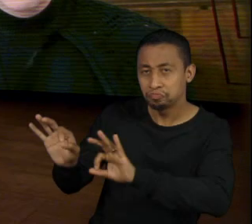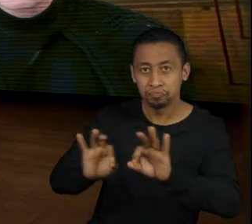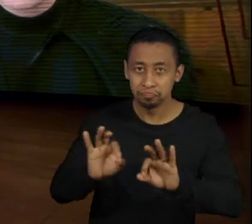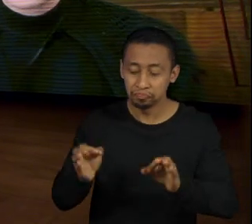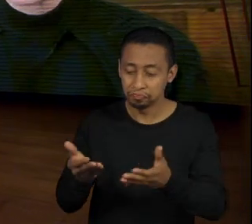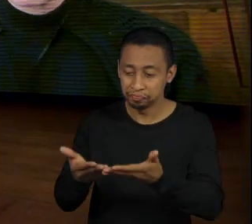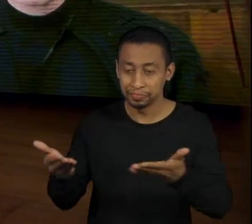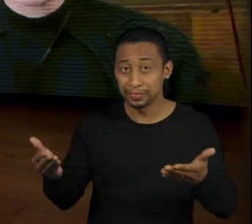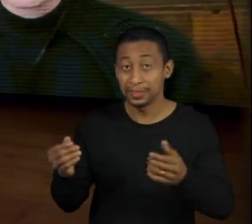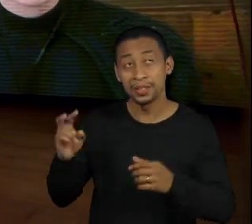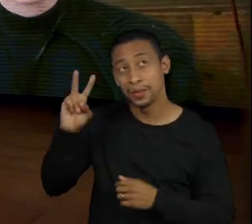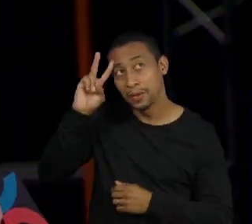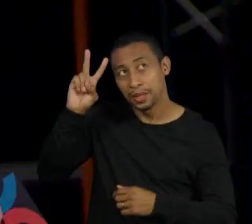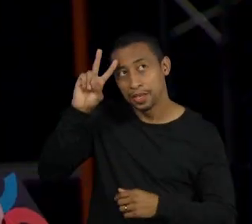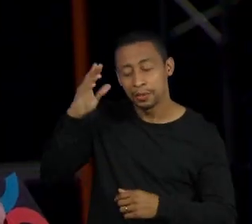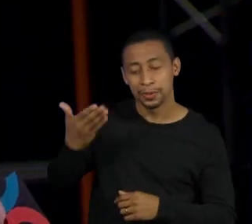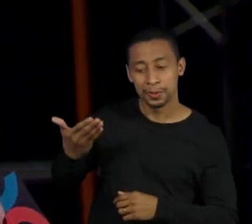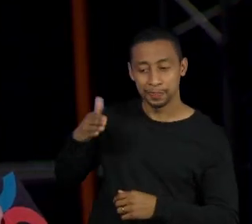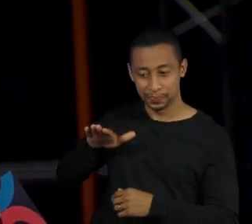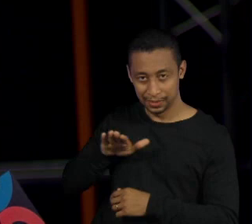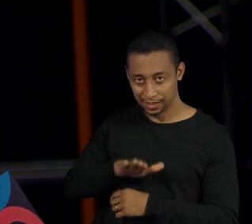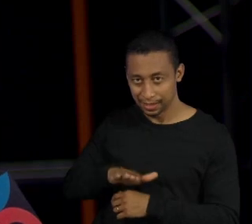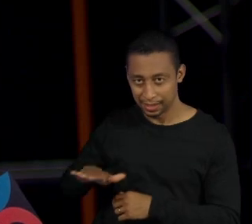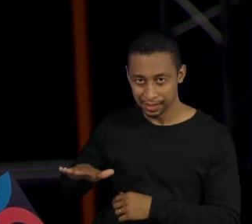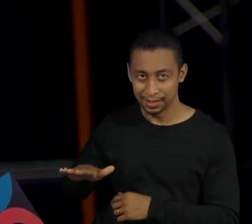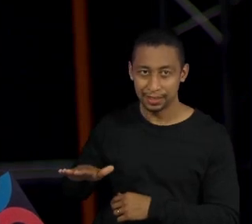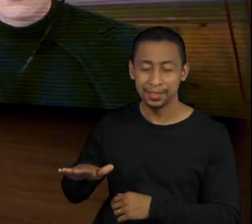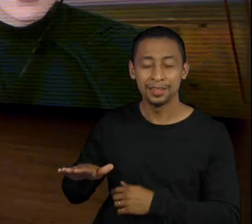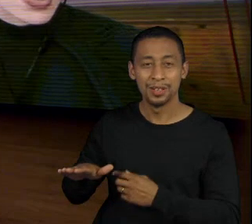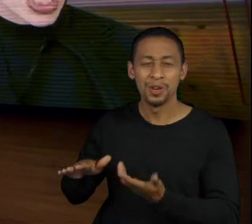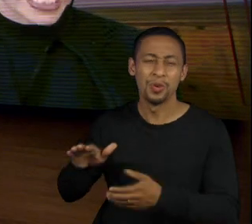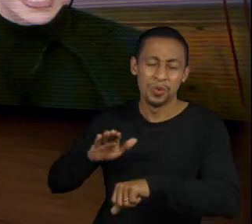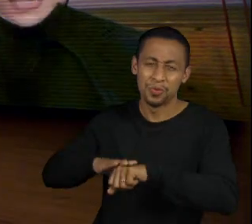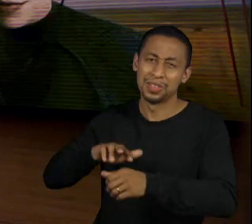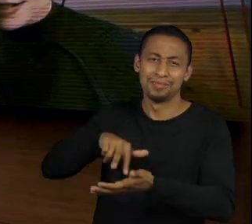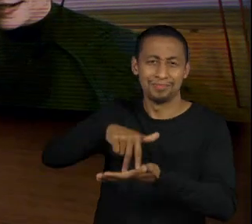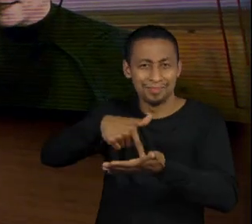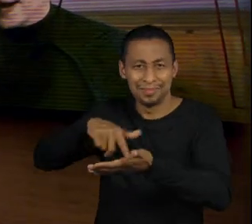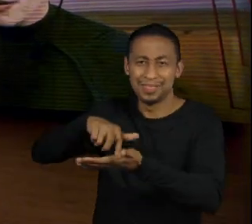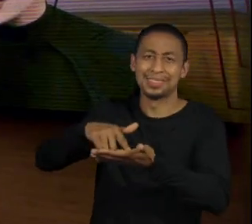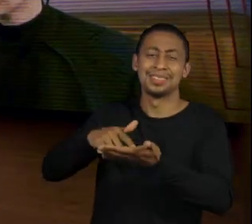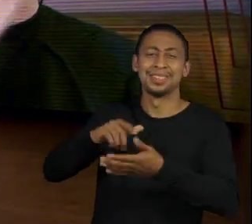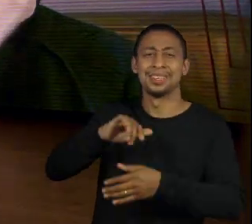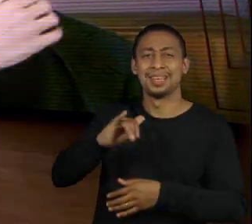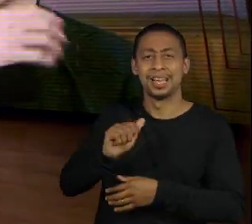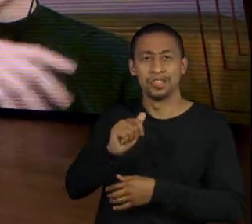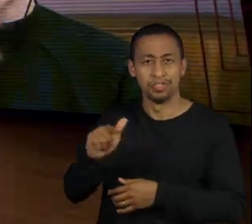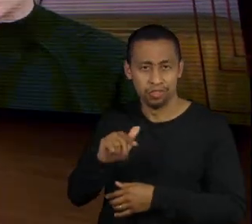lembro que durante a minha infância, eu tentei fazer muitas coisas, fiz balé, fiz jazz,